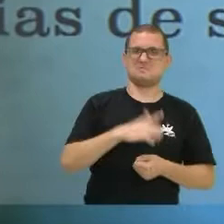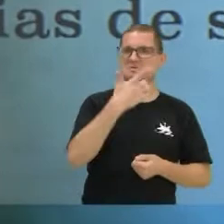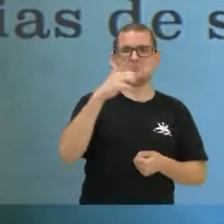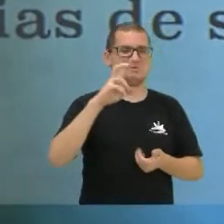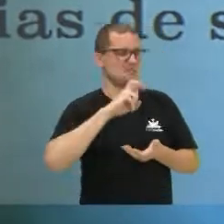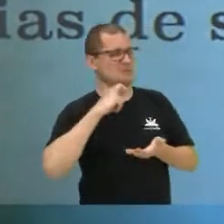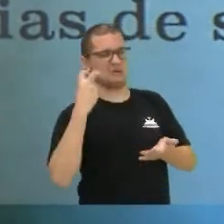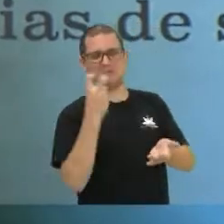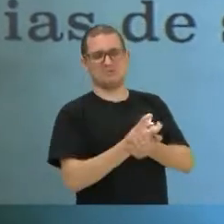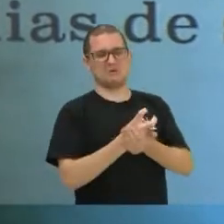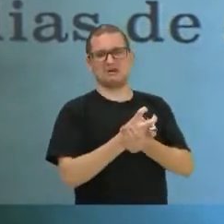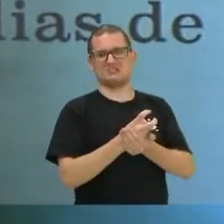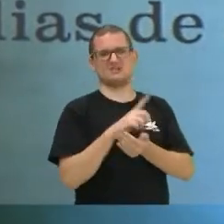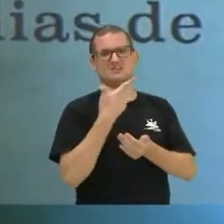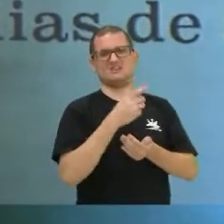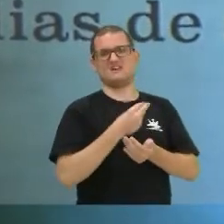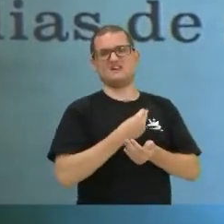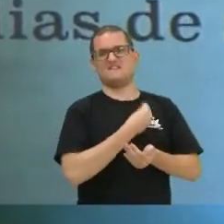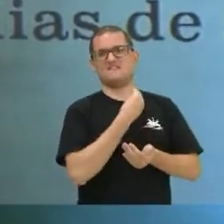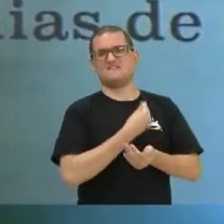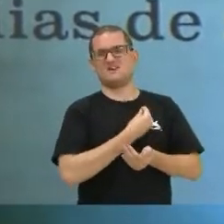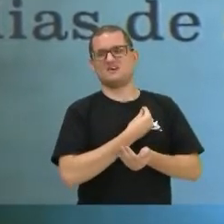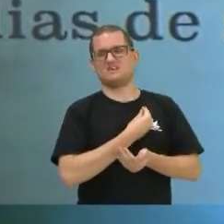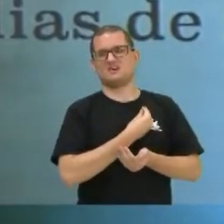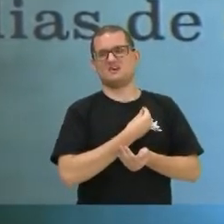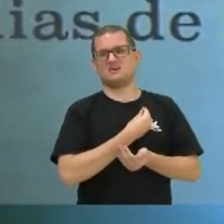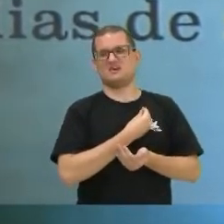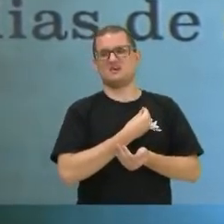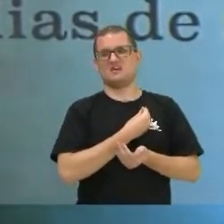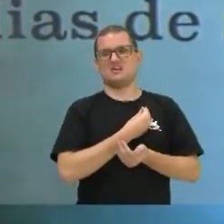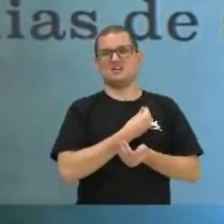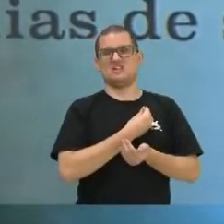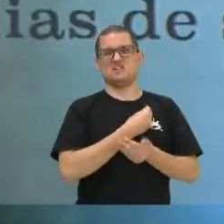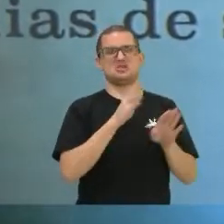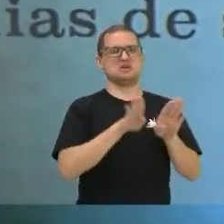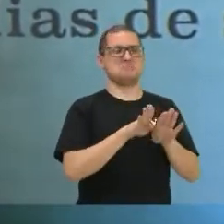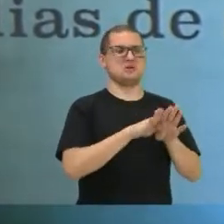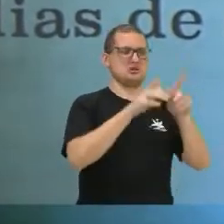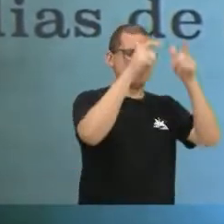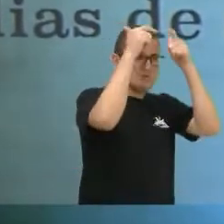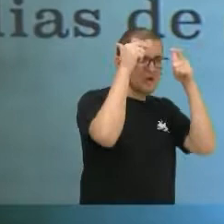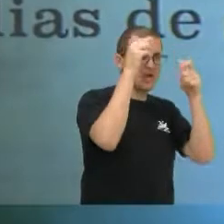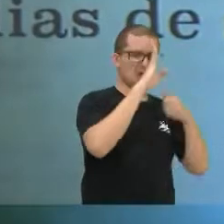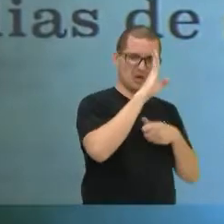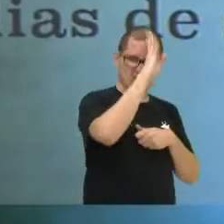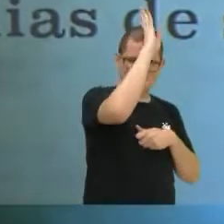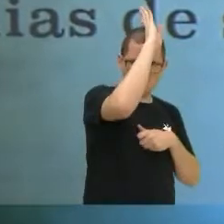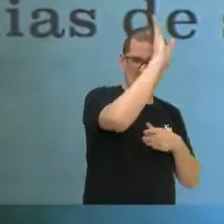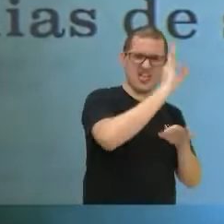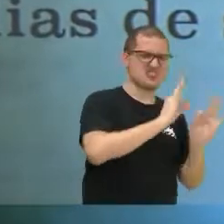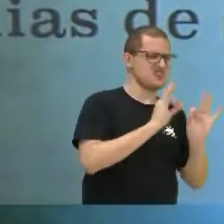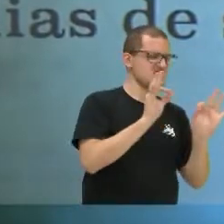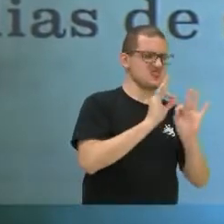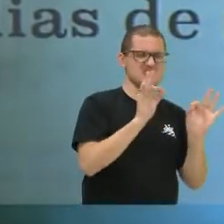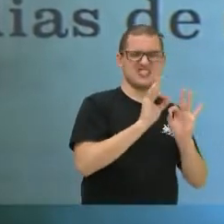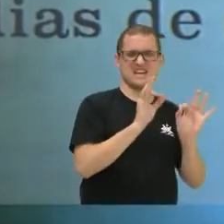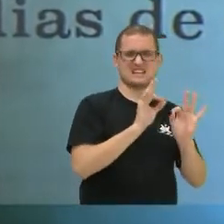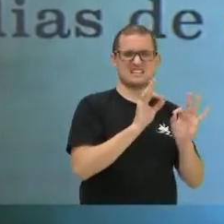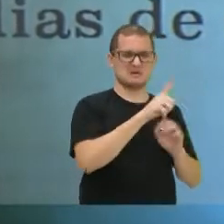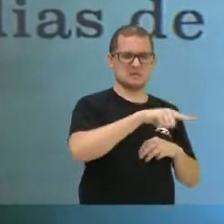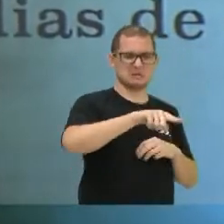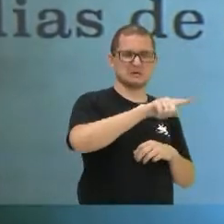nem a vida nem um interia nem um imperador romano nem qualquer outra